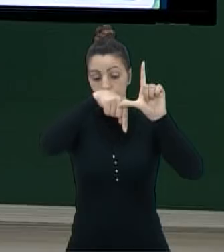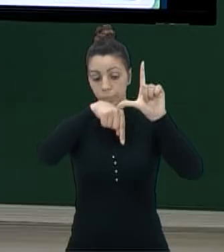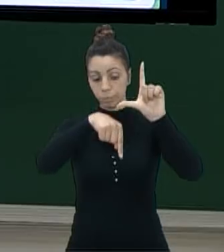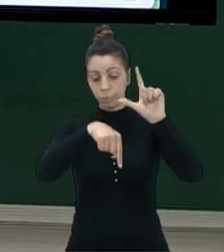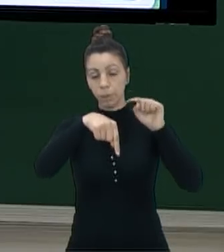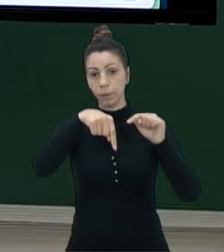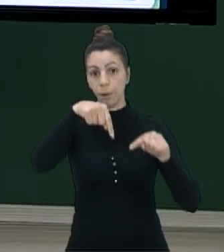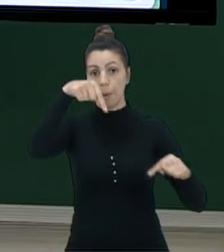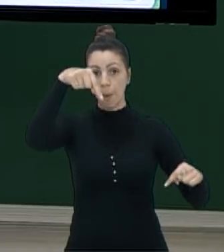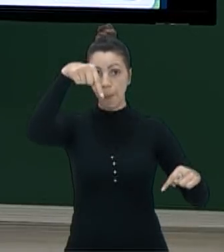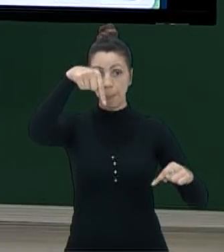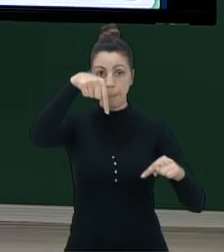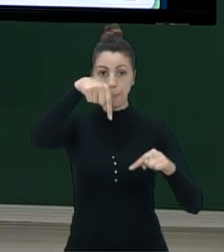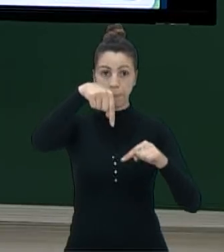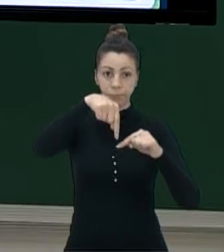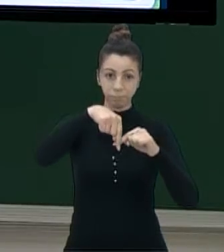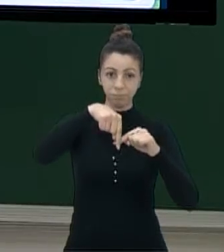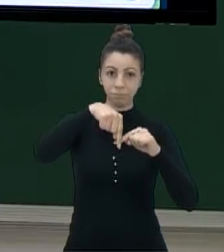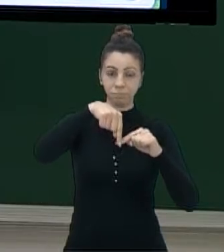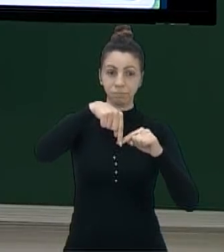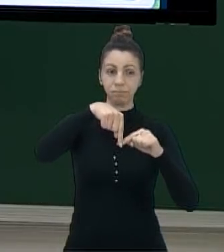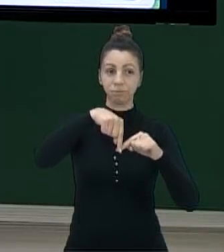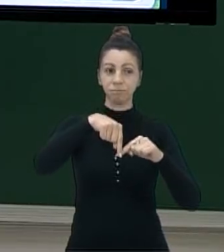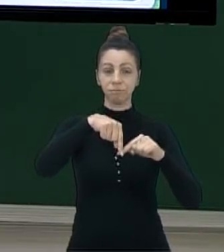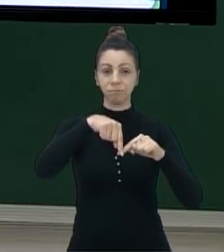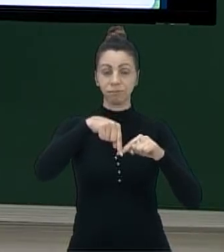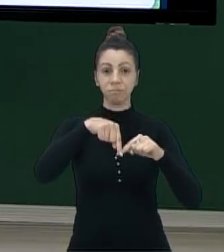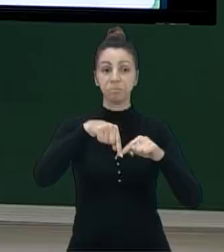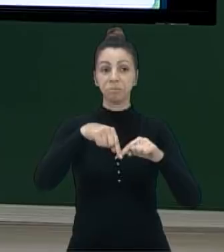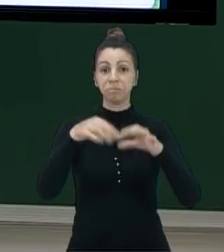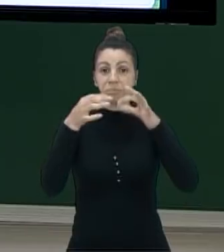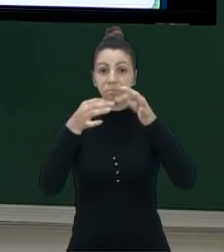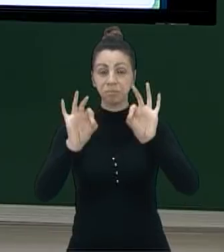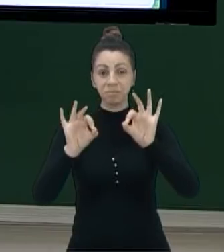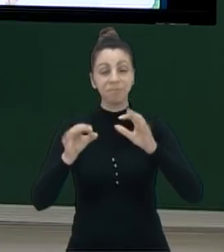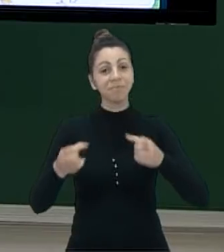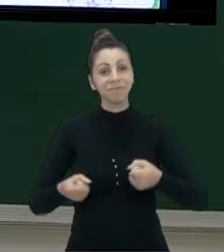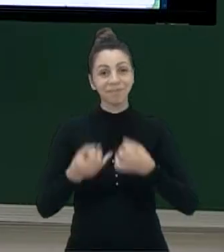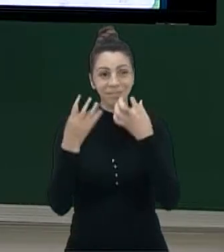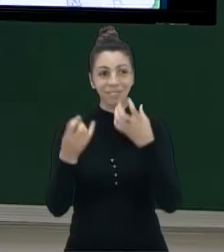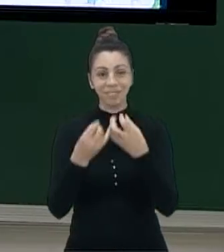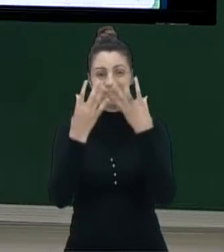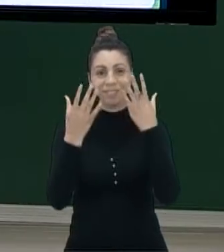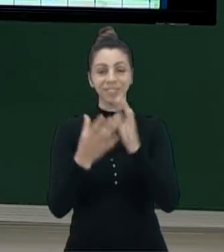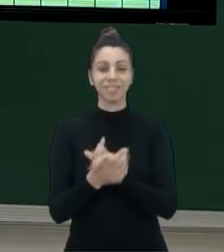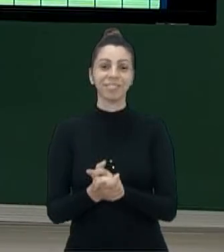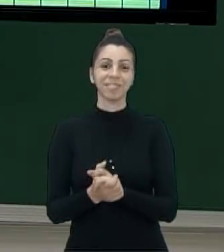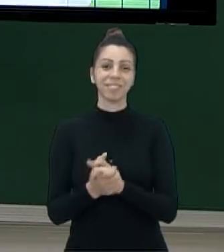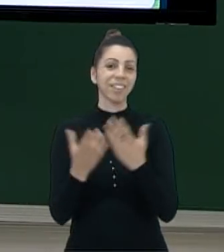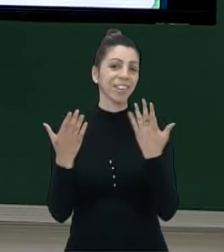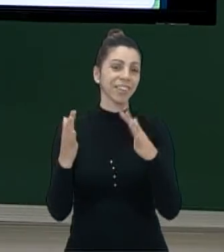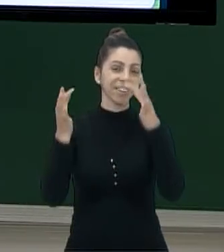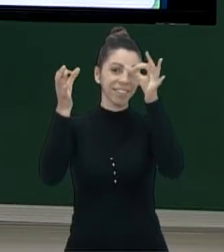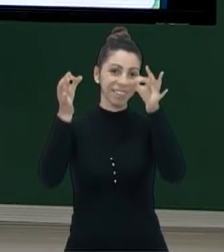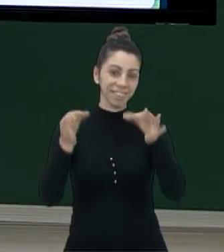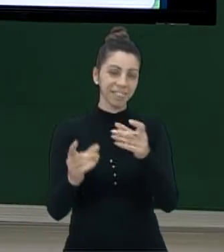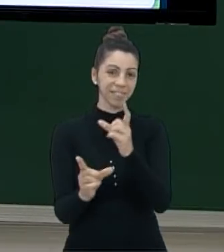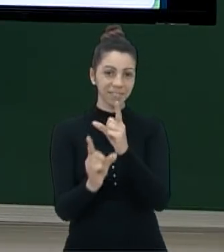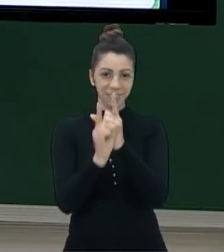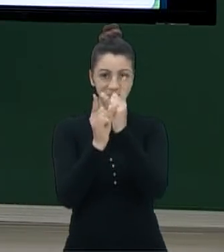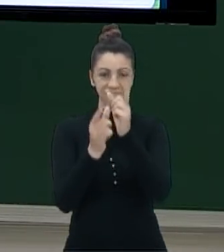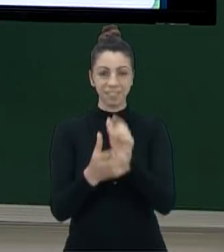já preencheu com a mesma cor. Agora é só confirmar se deu certo. mais um par ordenado